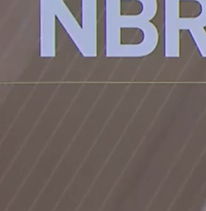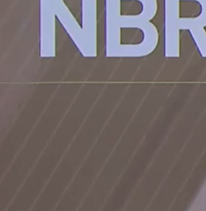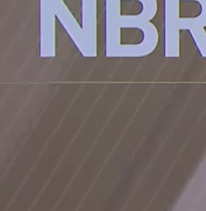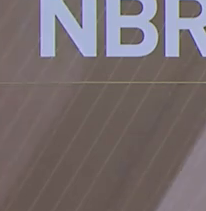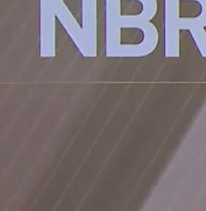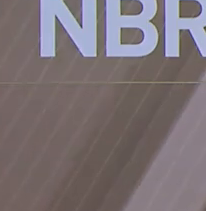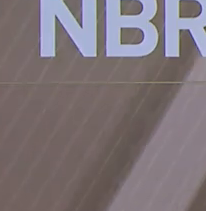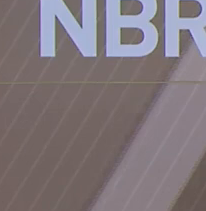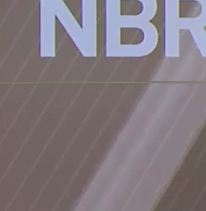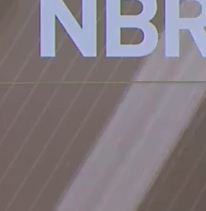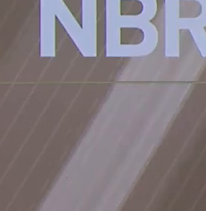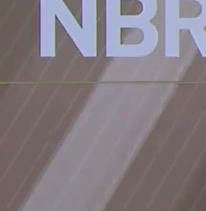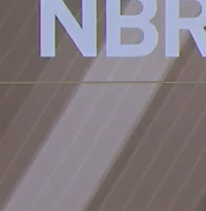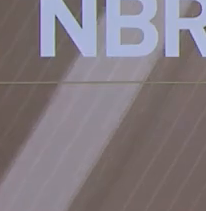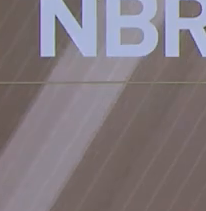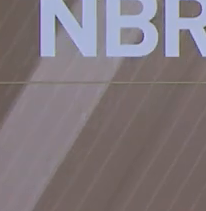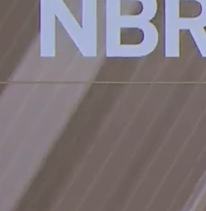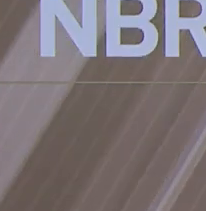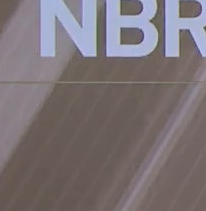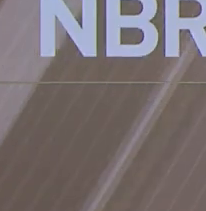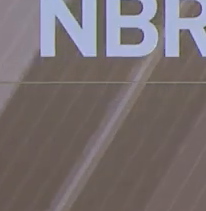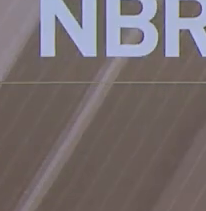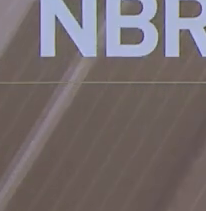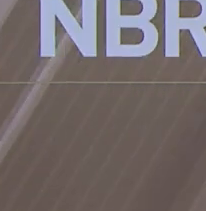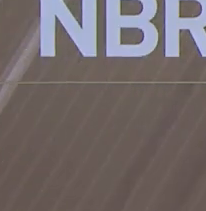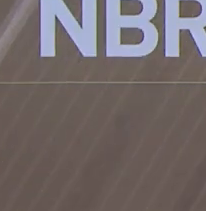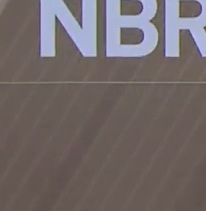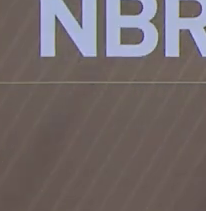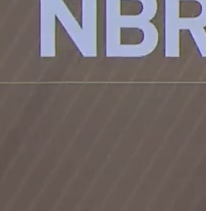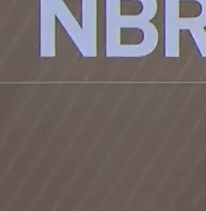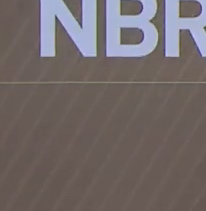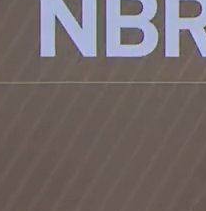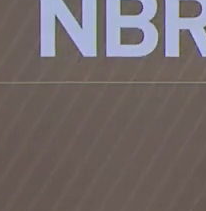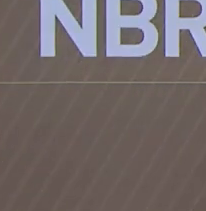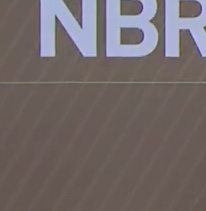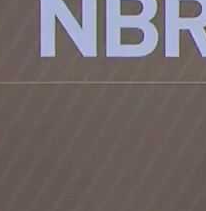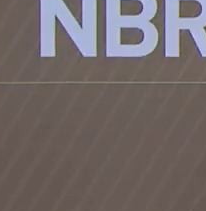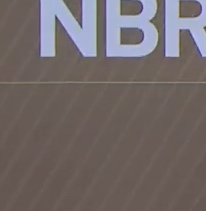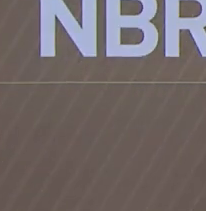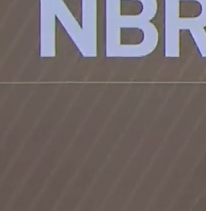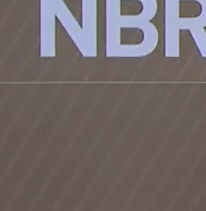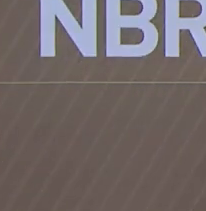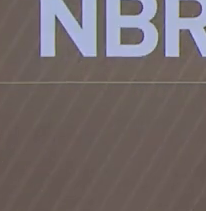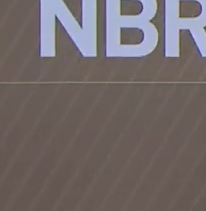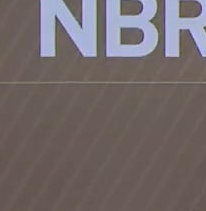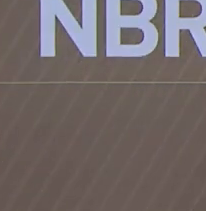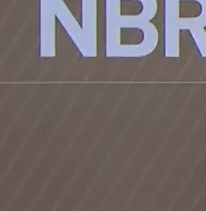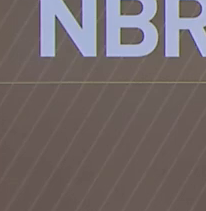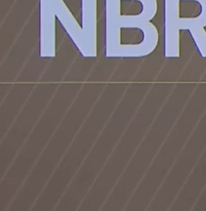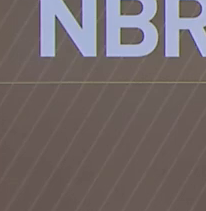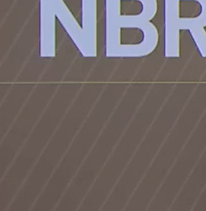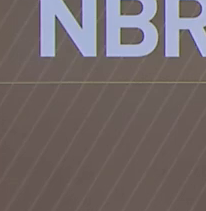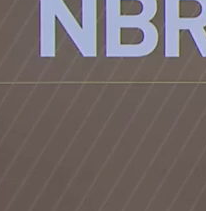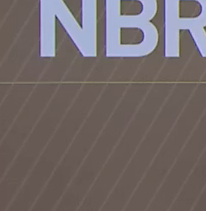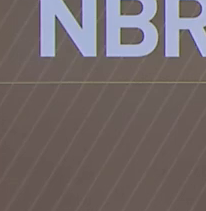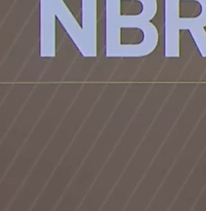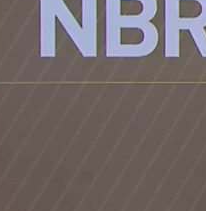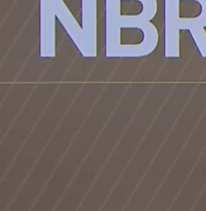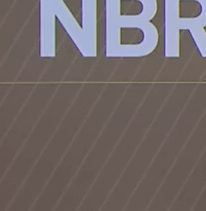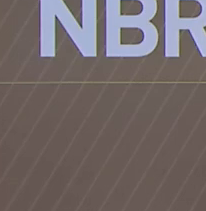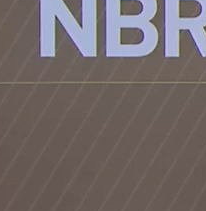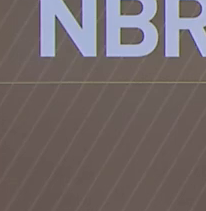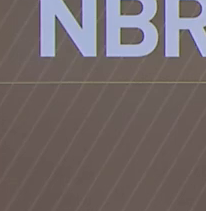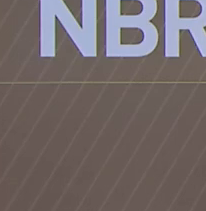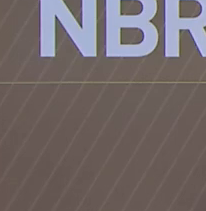Países de Língua Portuguesa nós ficamos por aqui e podemos voltar a qualquer momento com outras informações Continue com a gente aqui na NBR